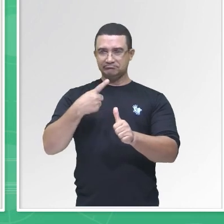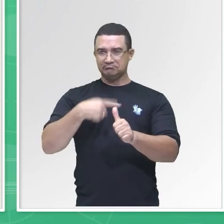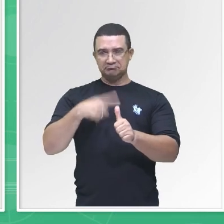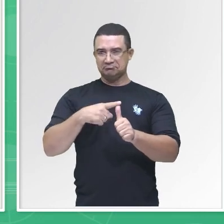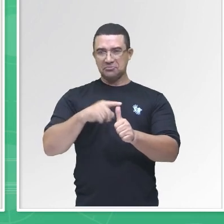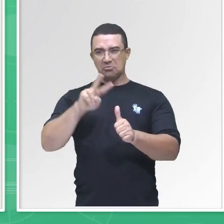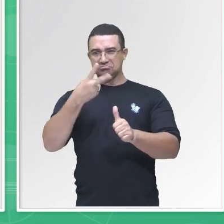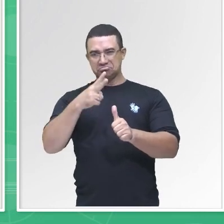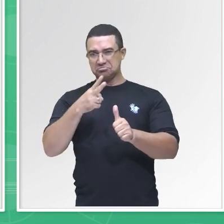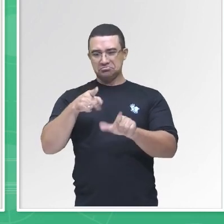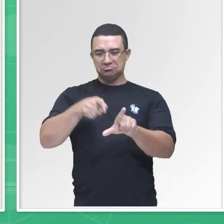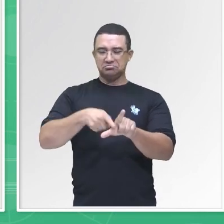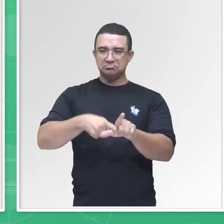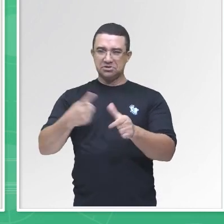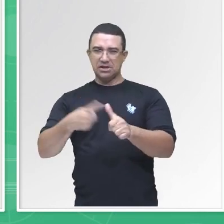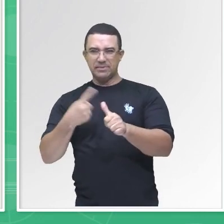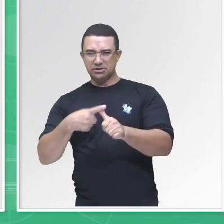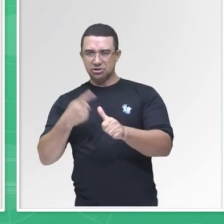Sapatilha,